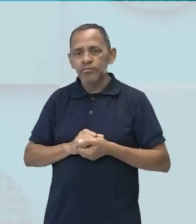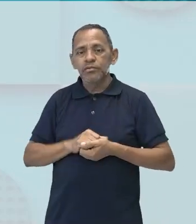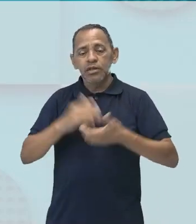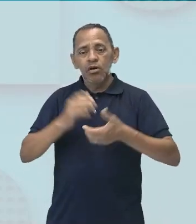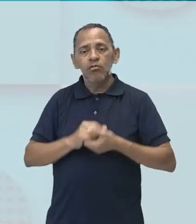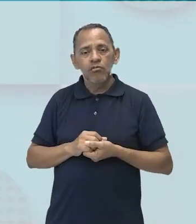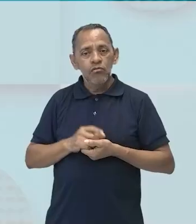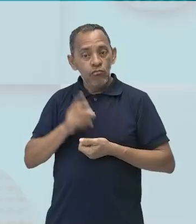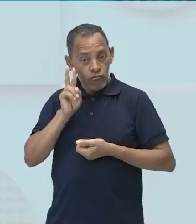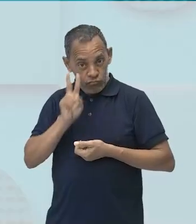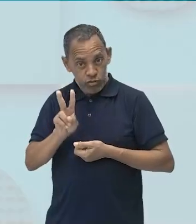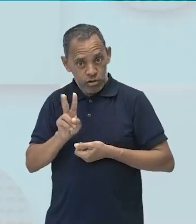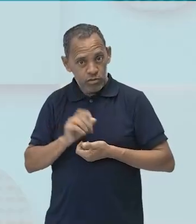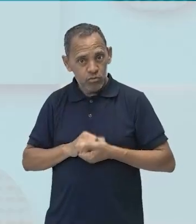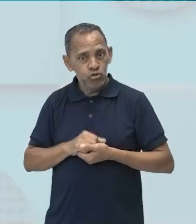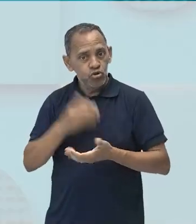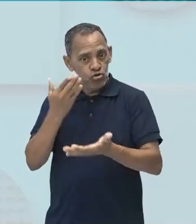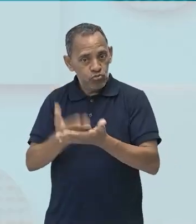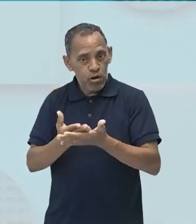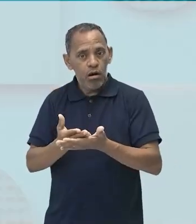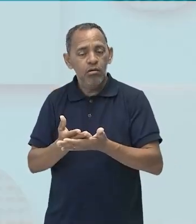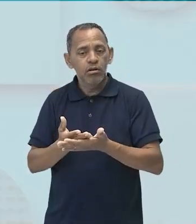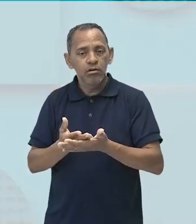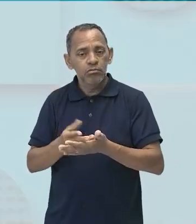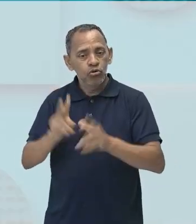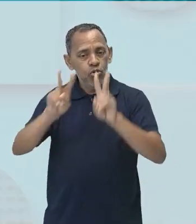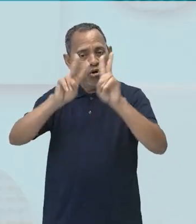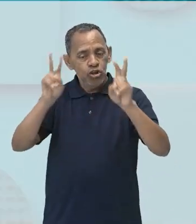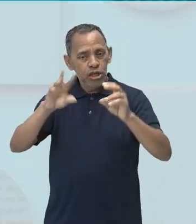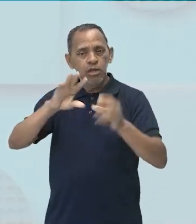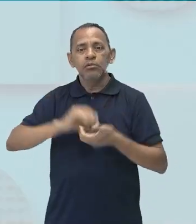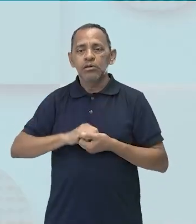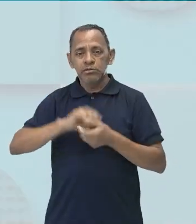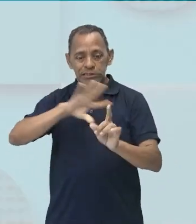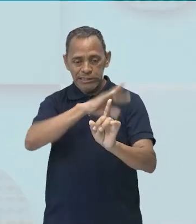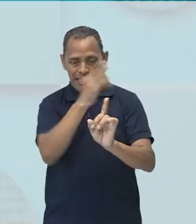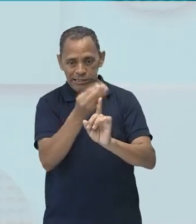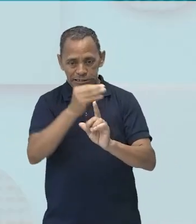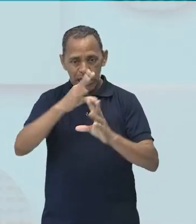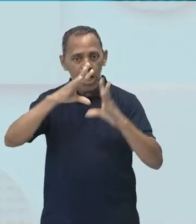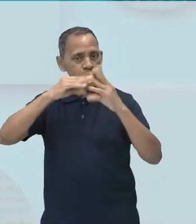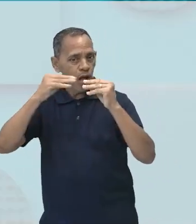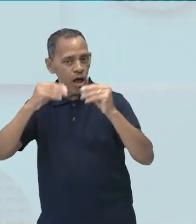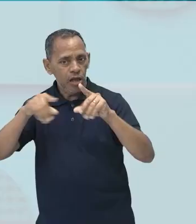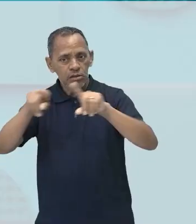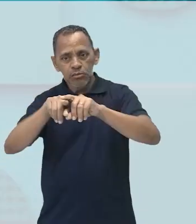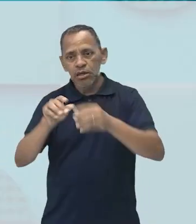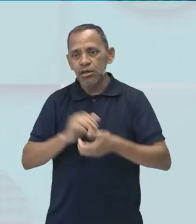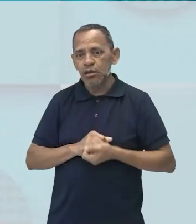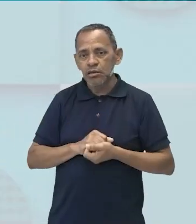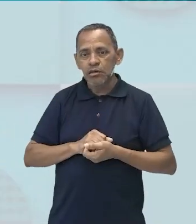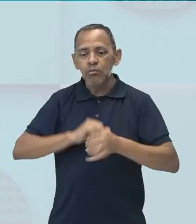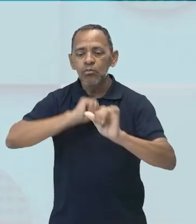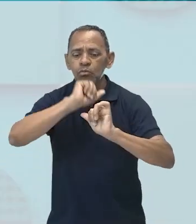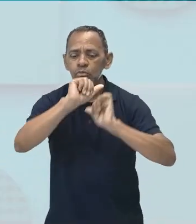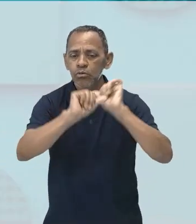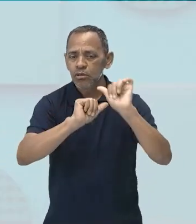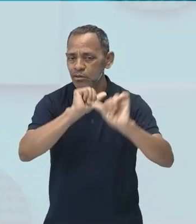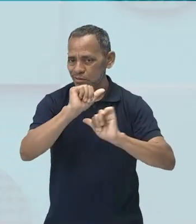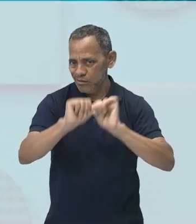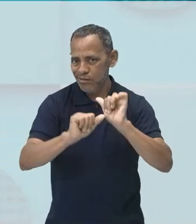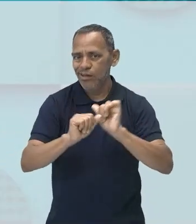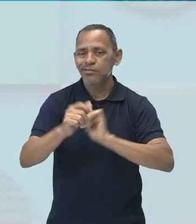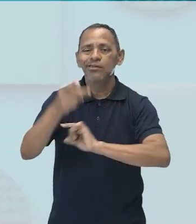nós vimos em uma aula nossa sobre a questão das artes plásticas, a modificação, quando vem modificando desde